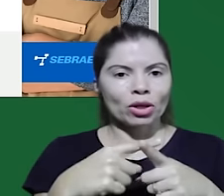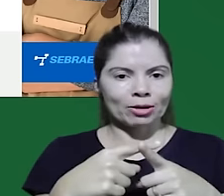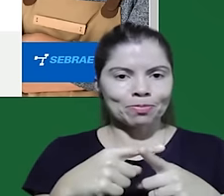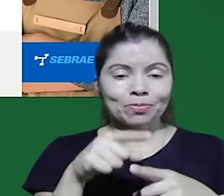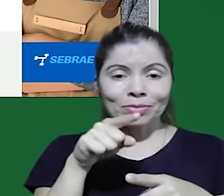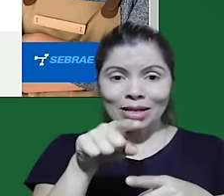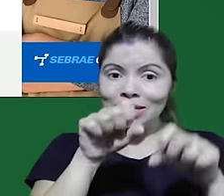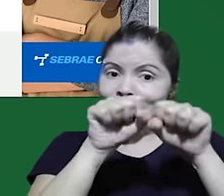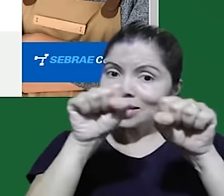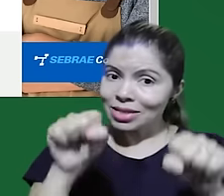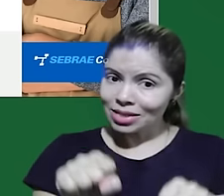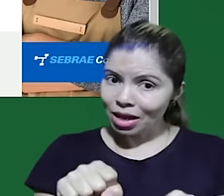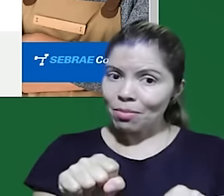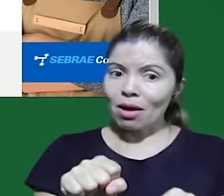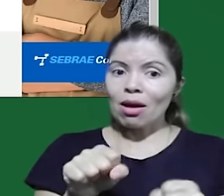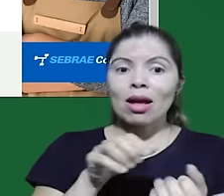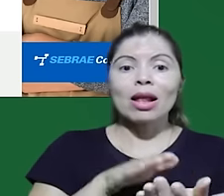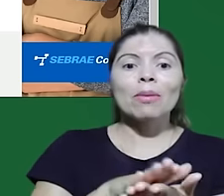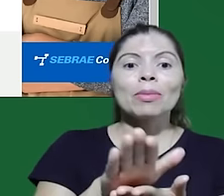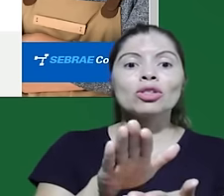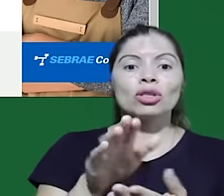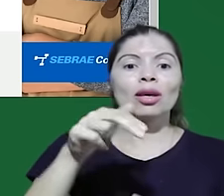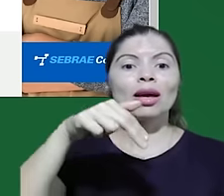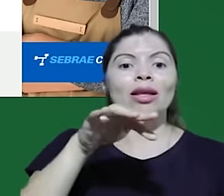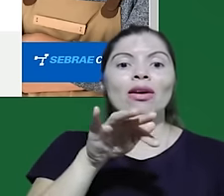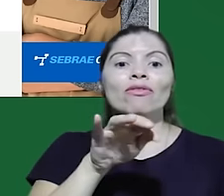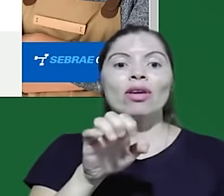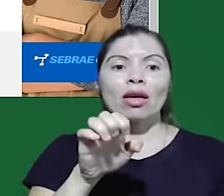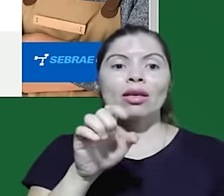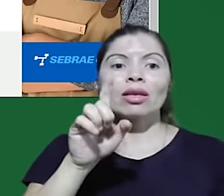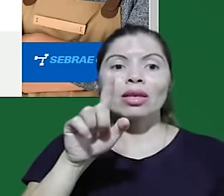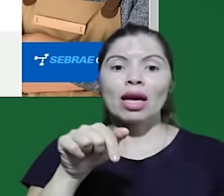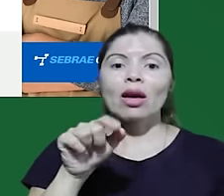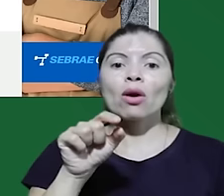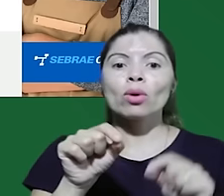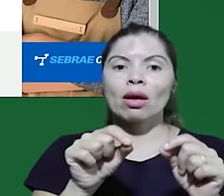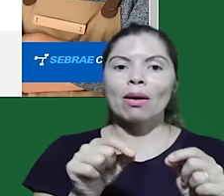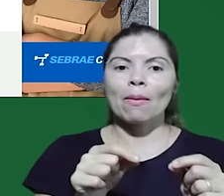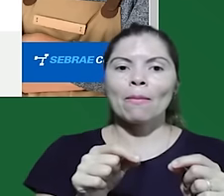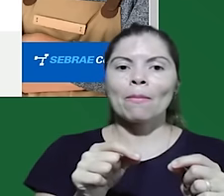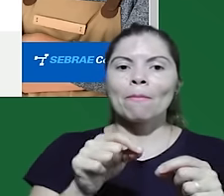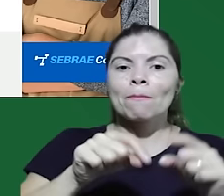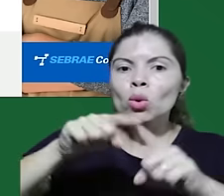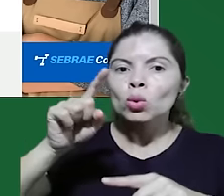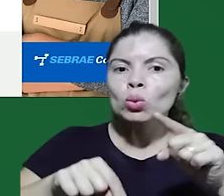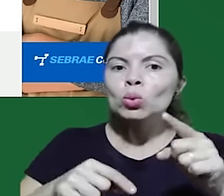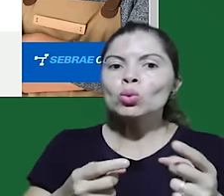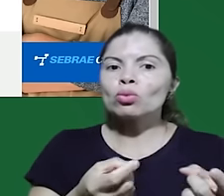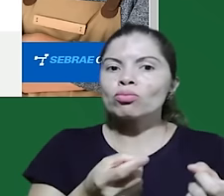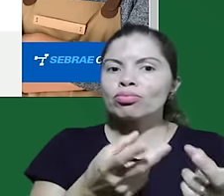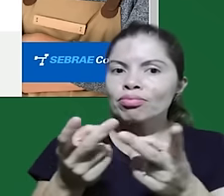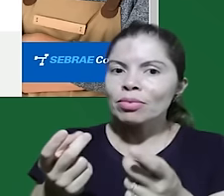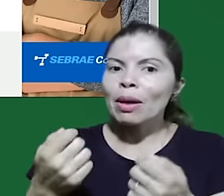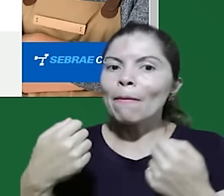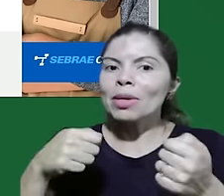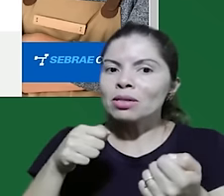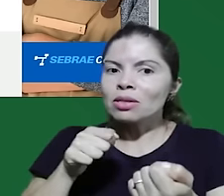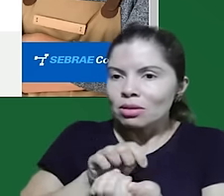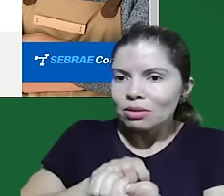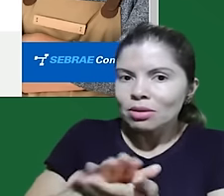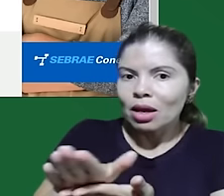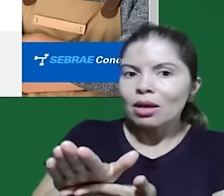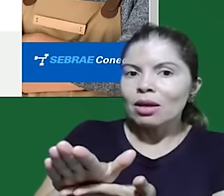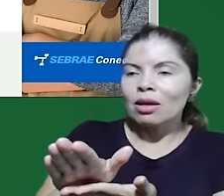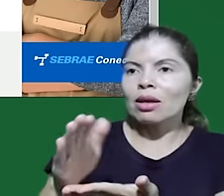sistema ele emite uma nota fiscal eletrônica que é paraa circulação de mercadoria Então ela precisa sair de um lugar e ir para o